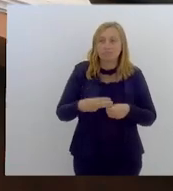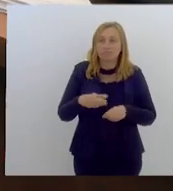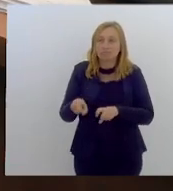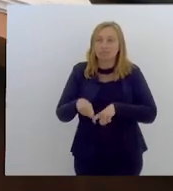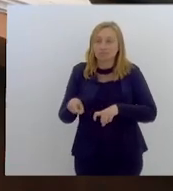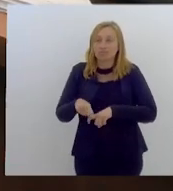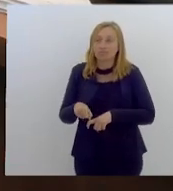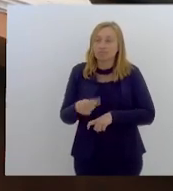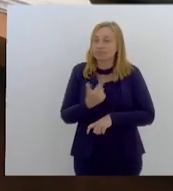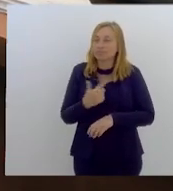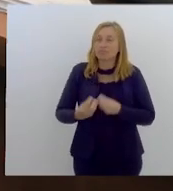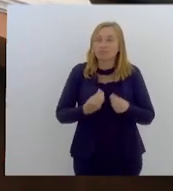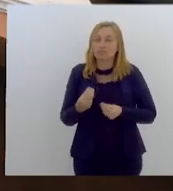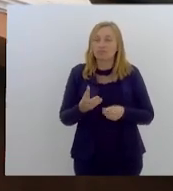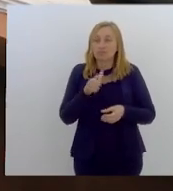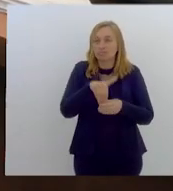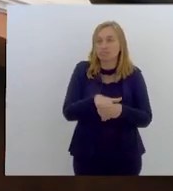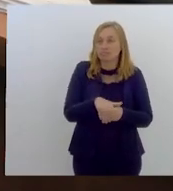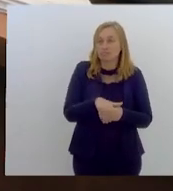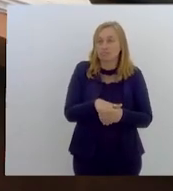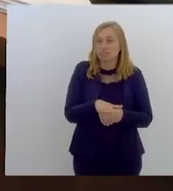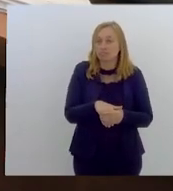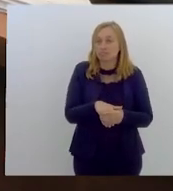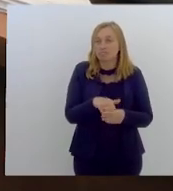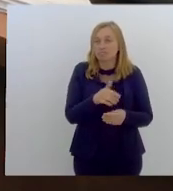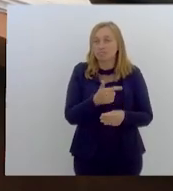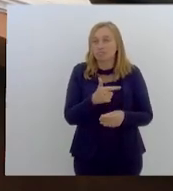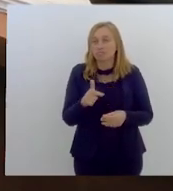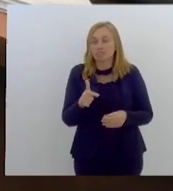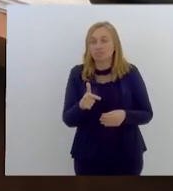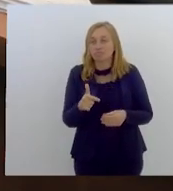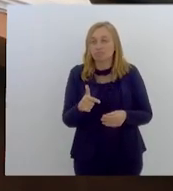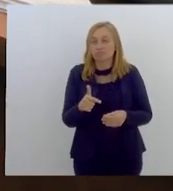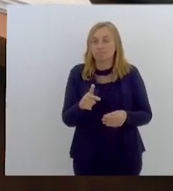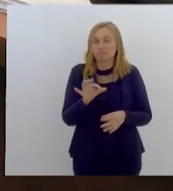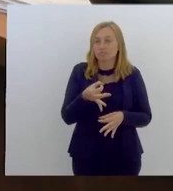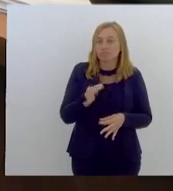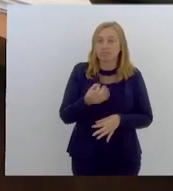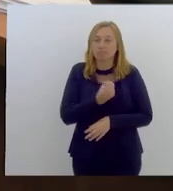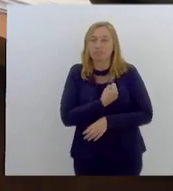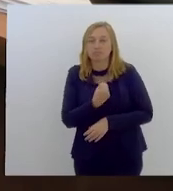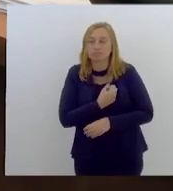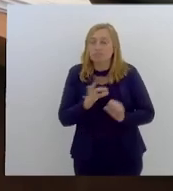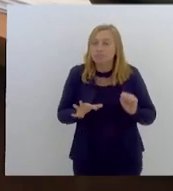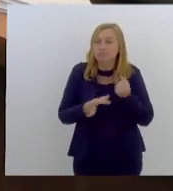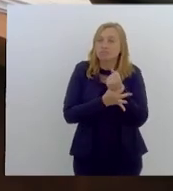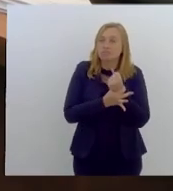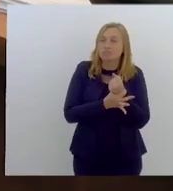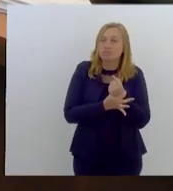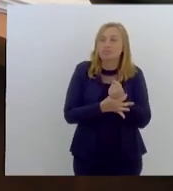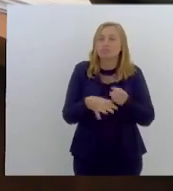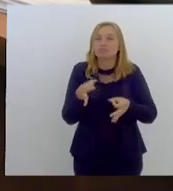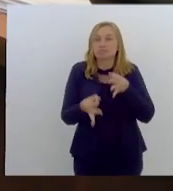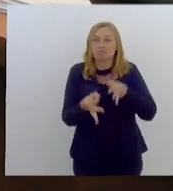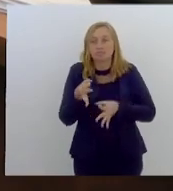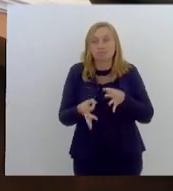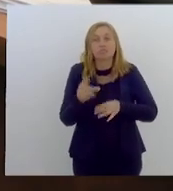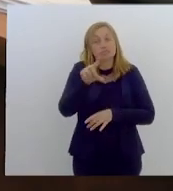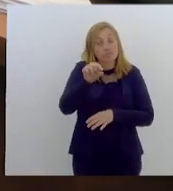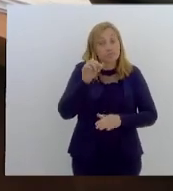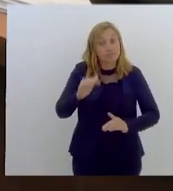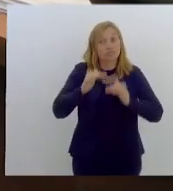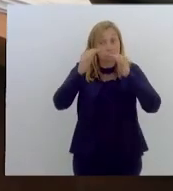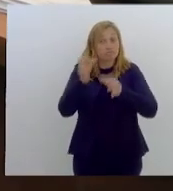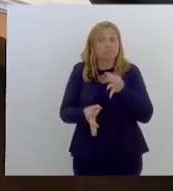não teria condições de votar se eu não tivesse como me debruçar efetivamente sobre esses números e sobre a segurança jurídica da decisão